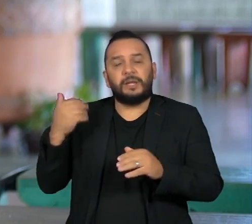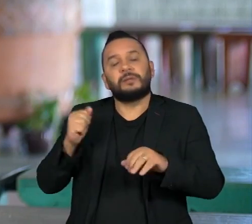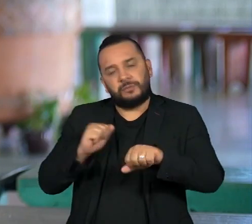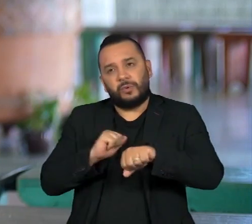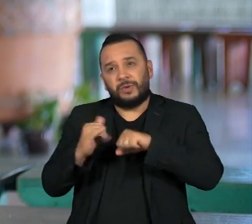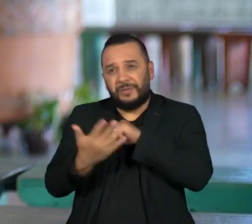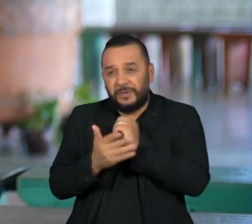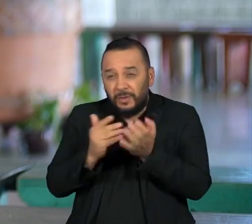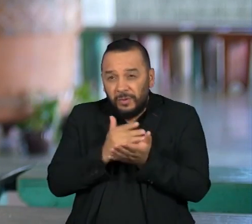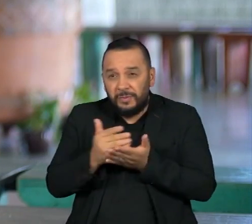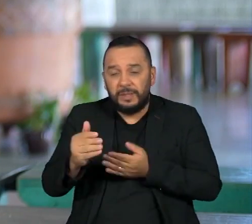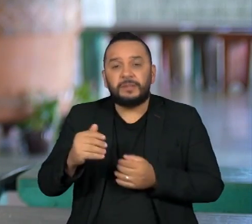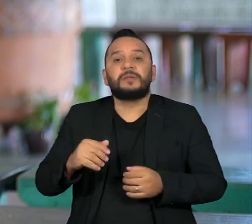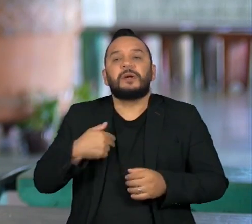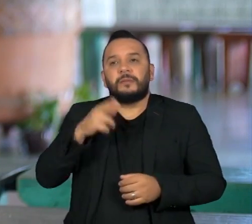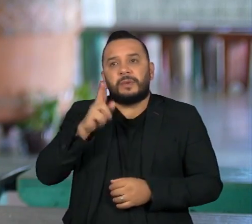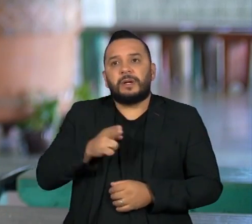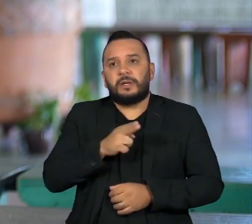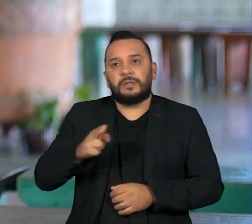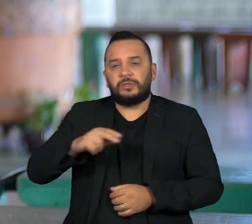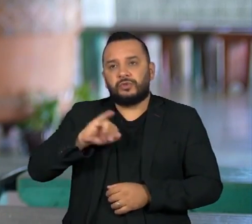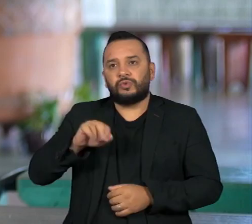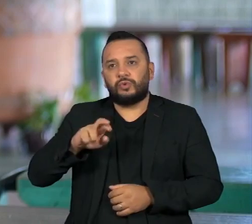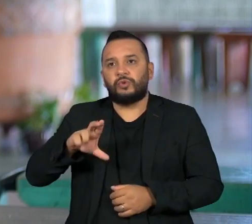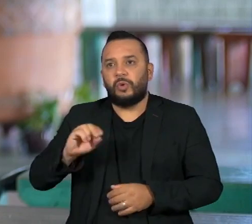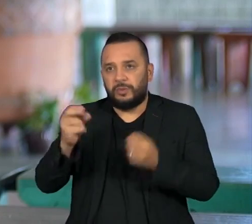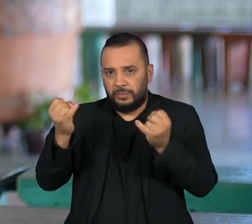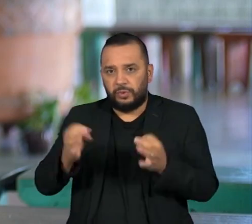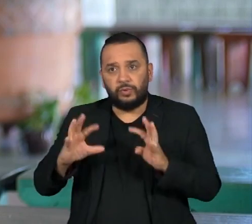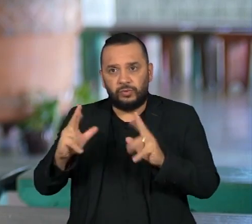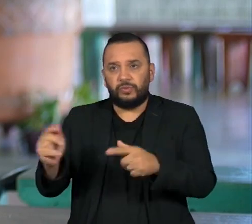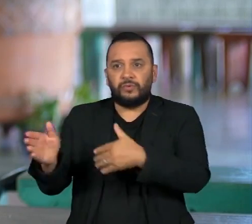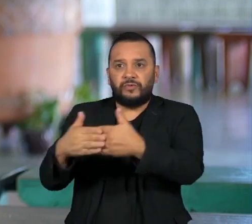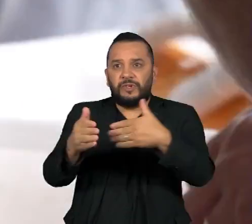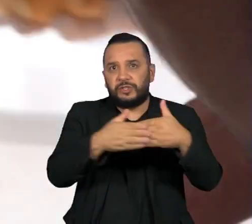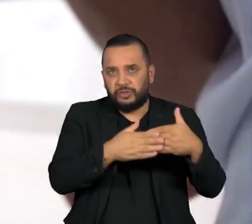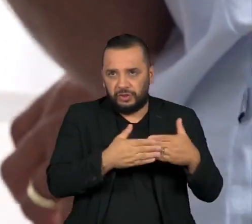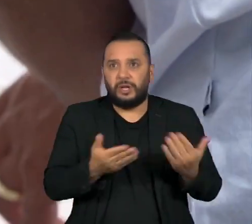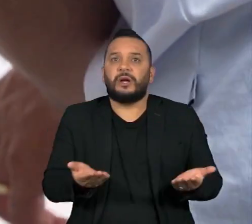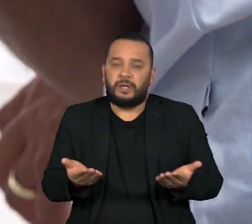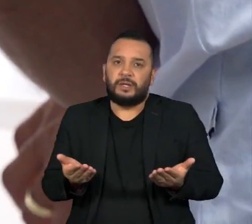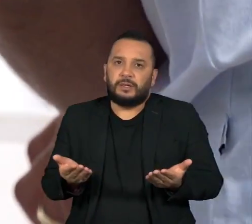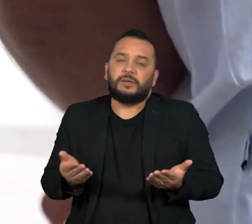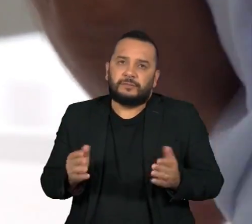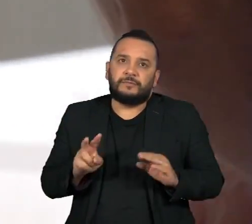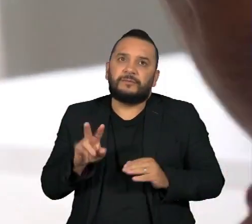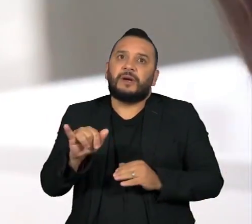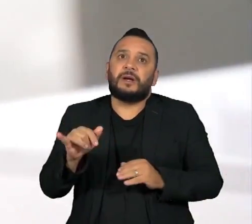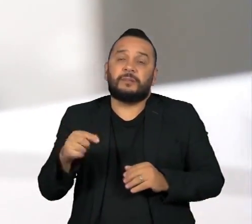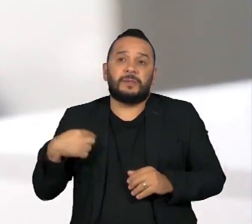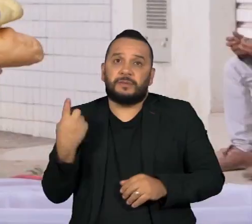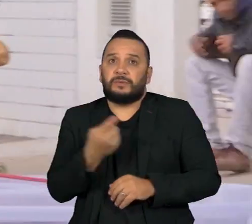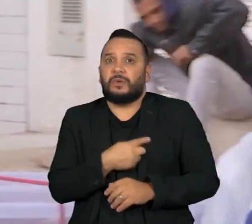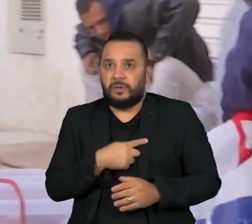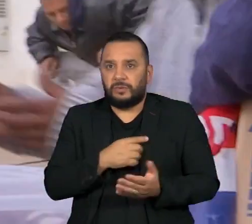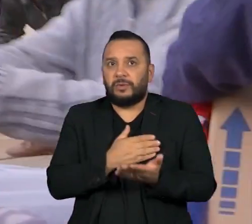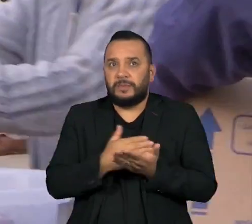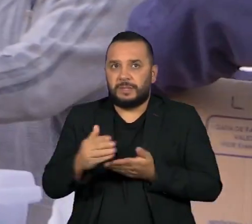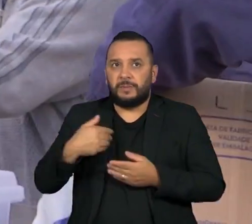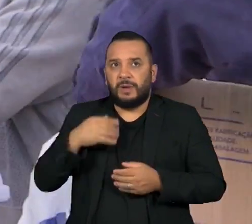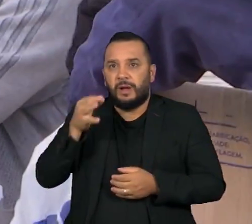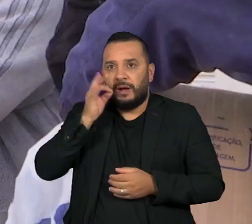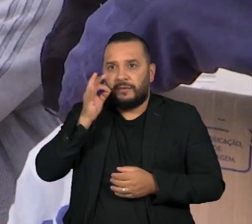olha, tudo vai fechar, vai ter um lockdown, Covid está chegando. Só que aí nós começamos a entregar o café da